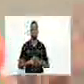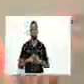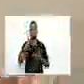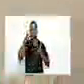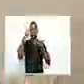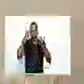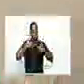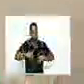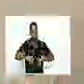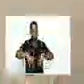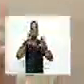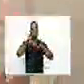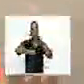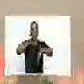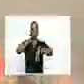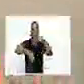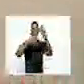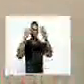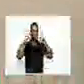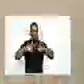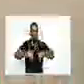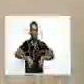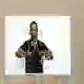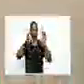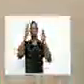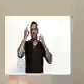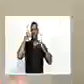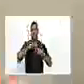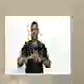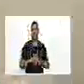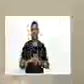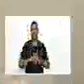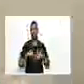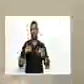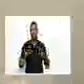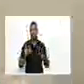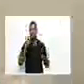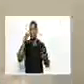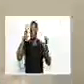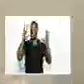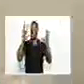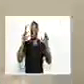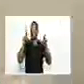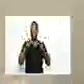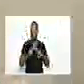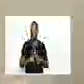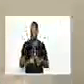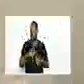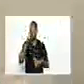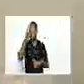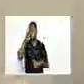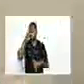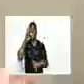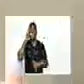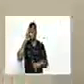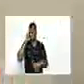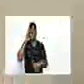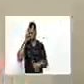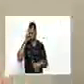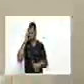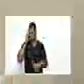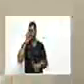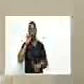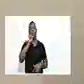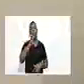flui tranquilo é é é mais fácil então você vê que o lixo diminui na segunda-feira a gente recolhe 80 80 e poucas